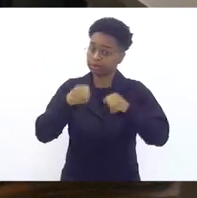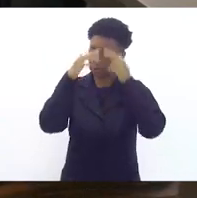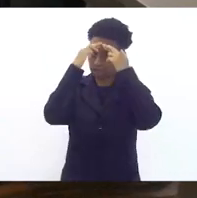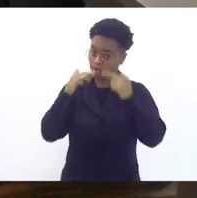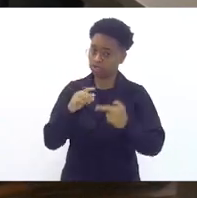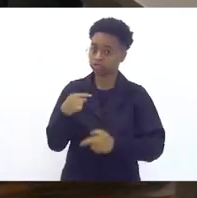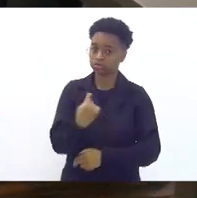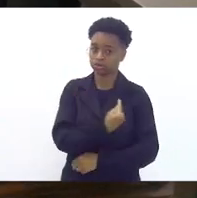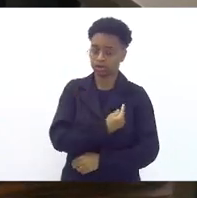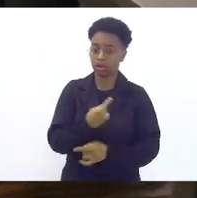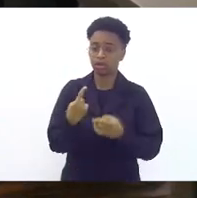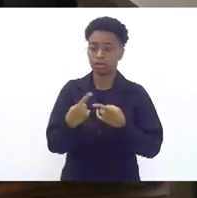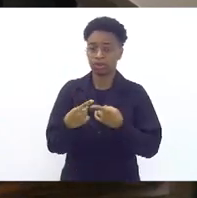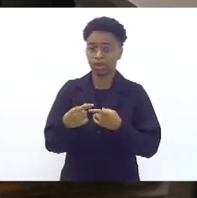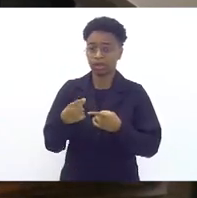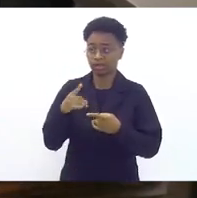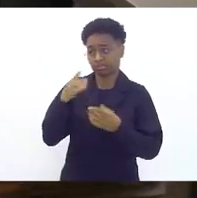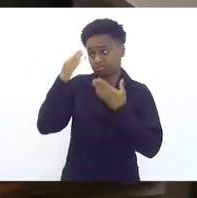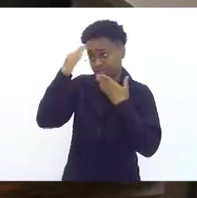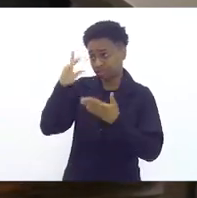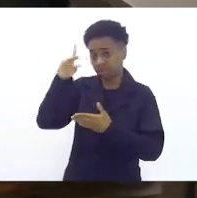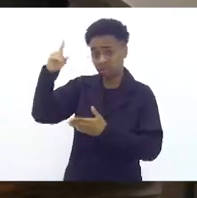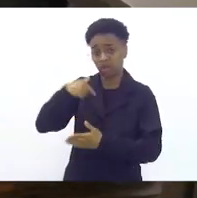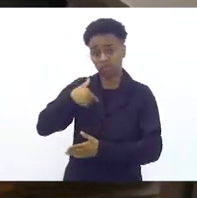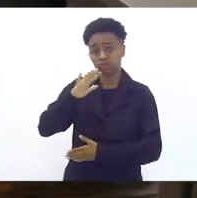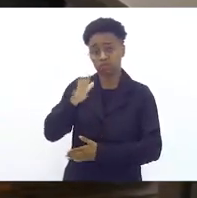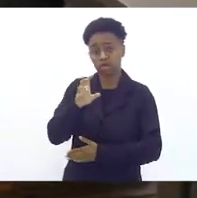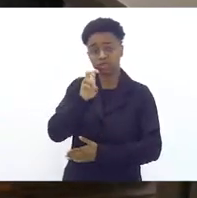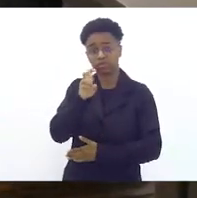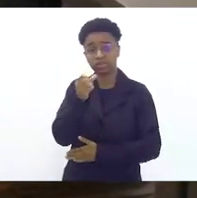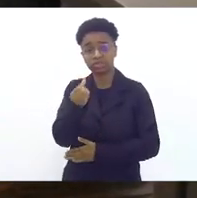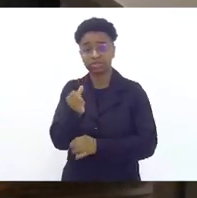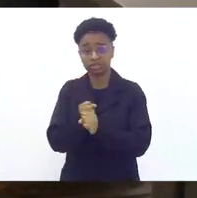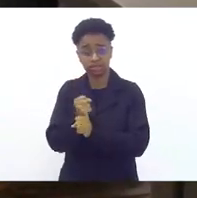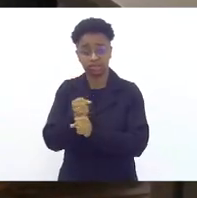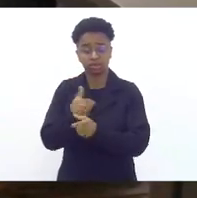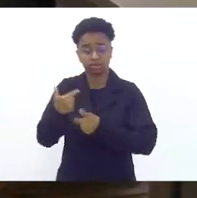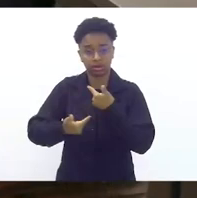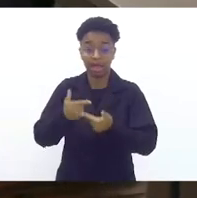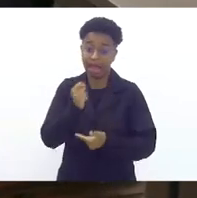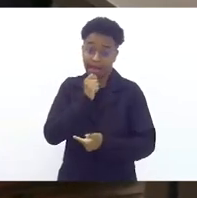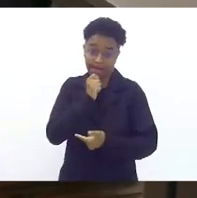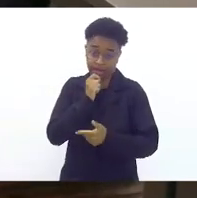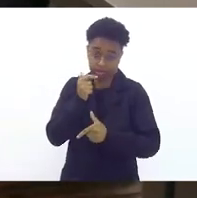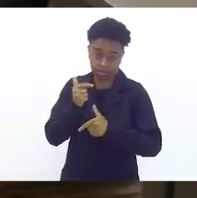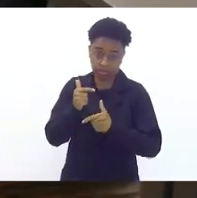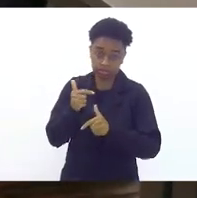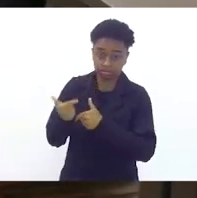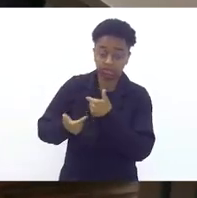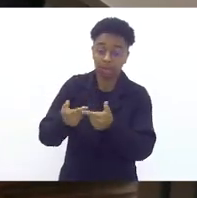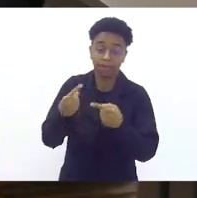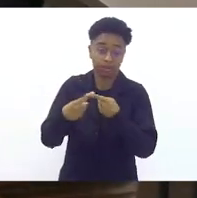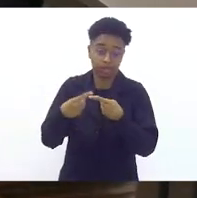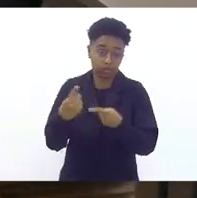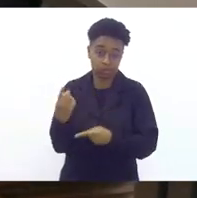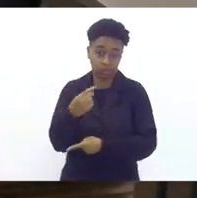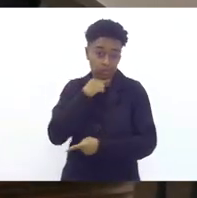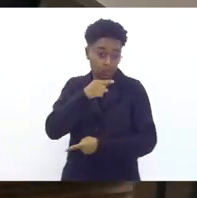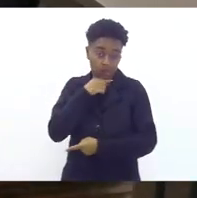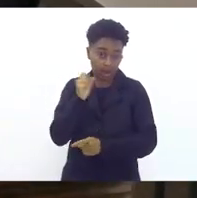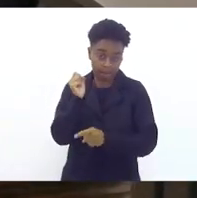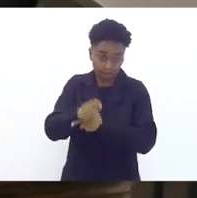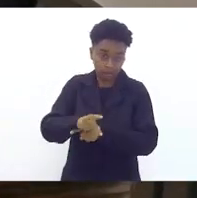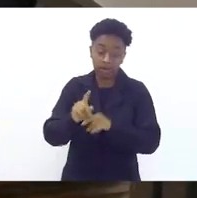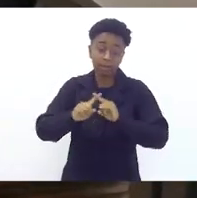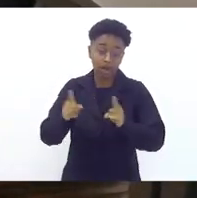Eu, por graça divina, estou com 56 anos de cargo, ainda nativa, porque não saio aposentadoria para mim ainda, e vou